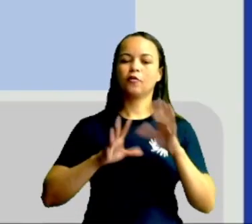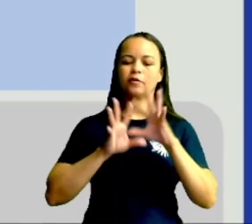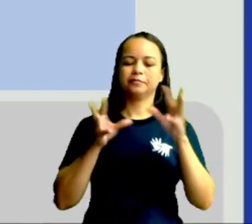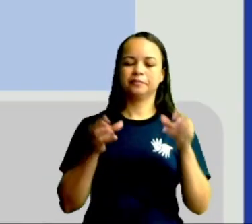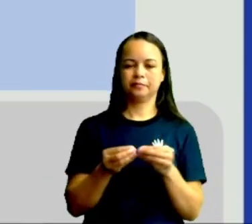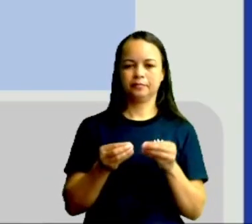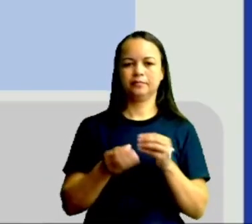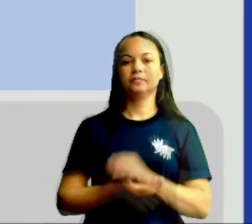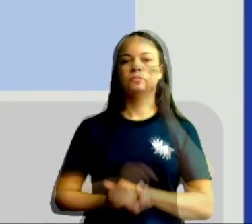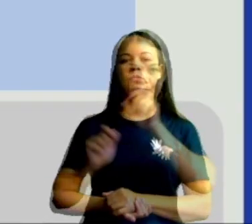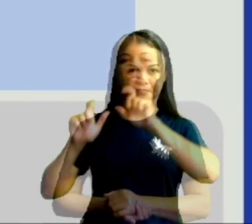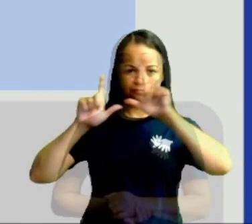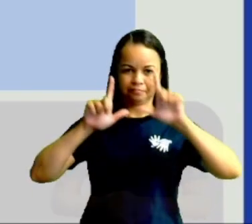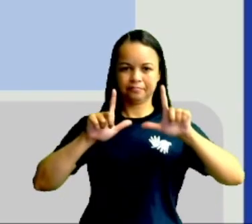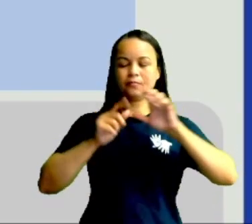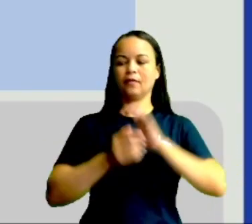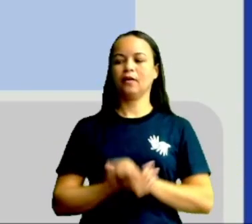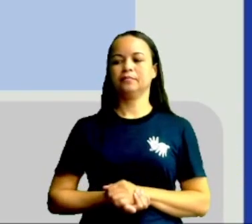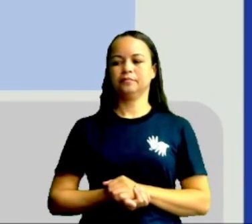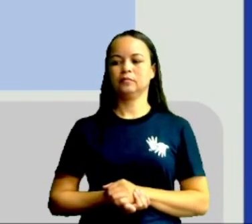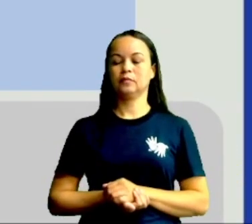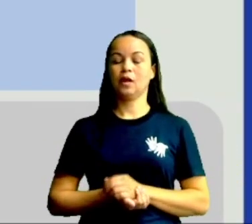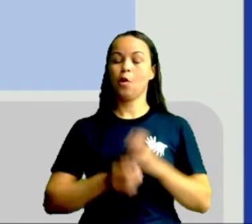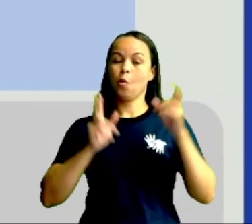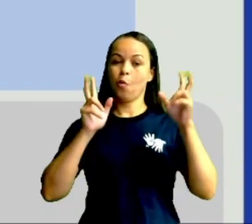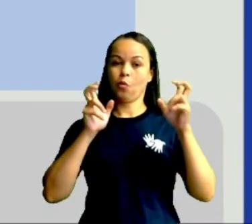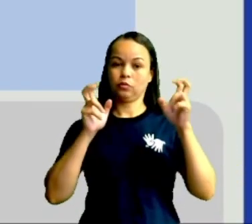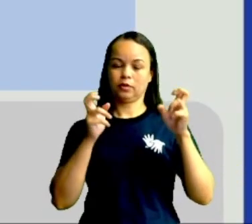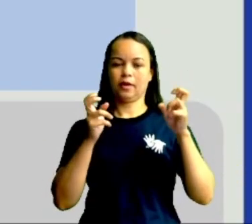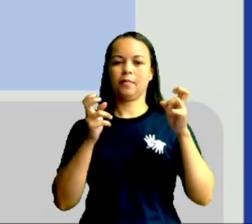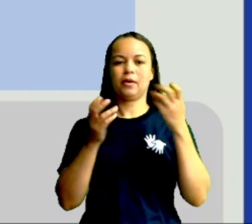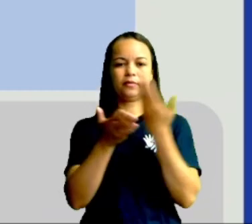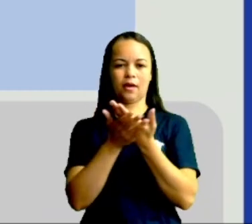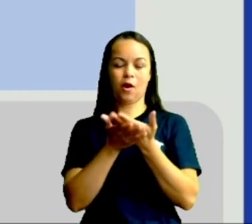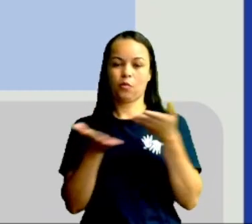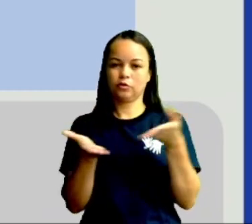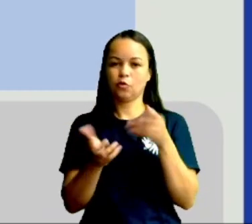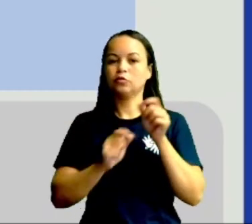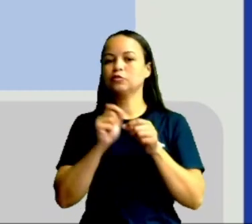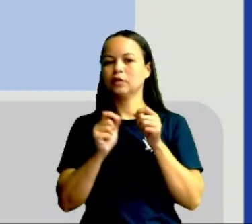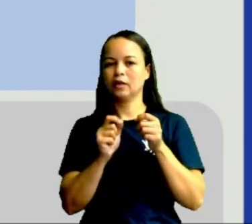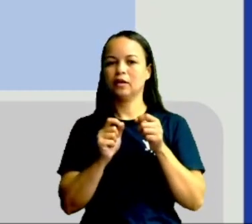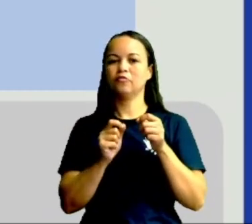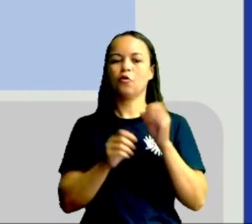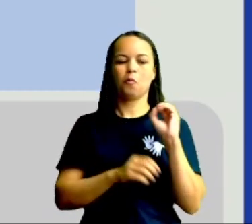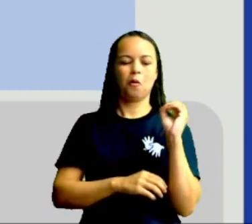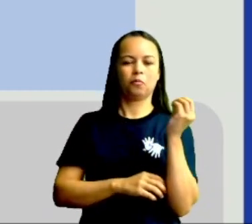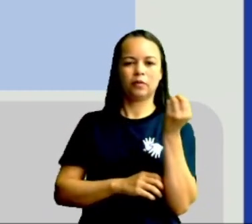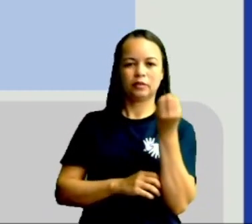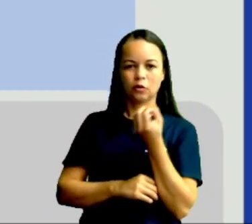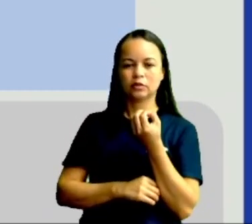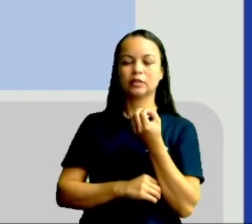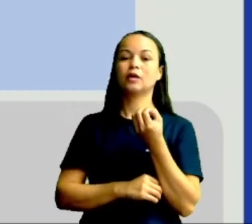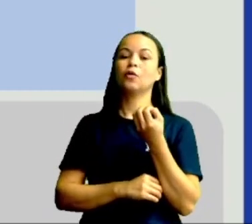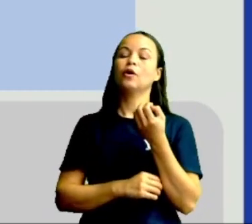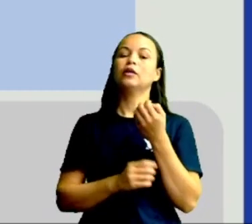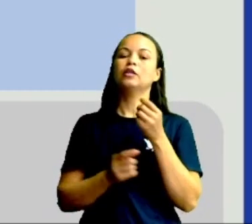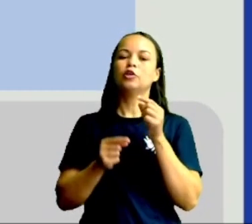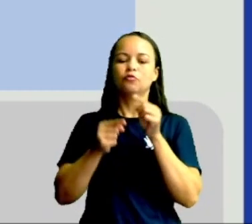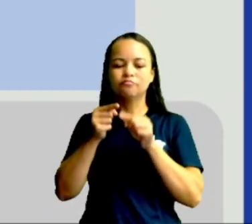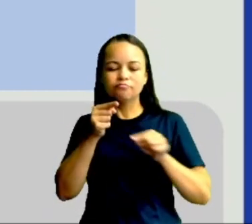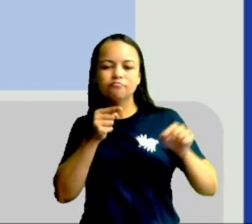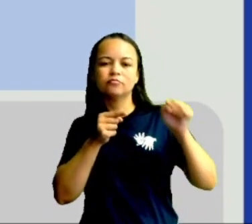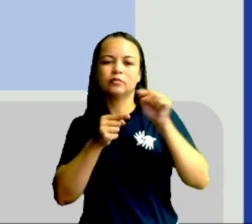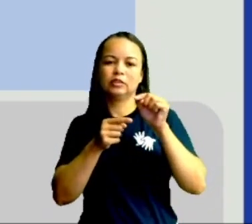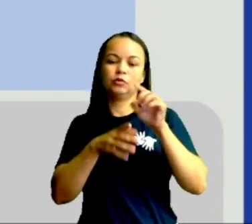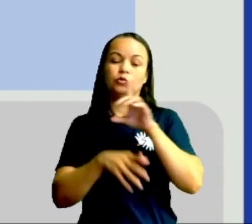revisão, tá certo? Vamos lá. O tema da nossa aula de hoje foi o movimento de rotação e o fenômeno cíclico do dia